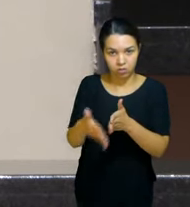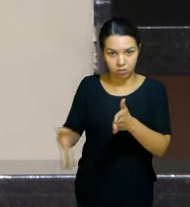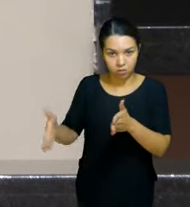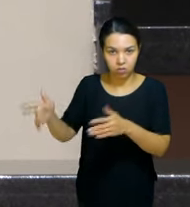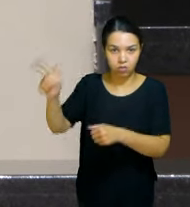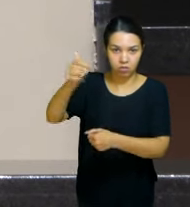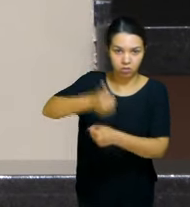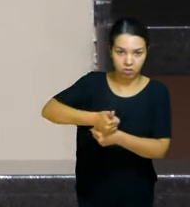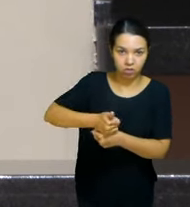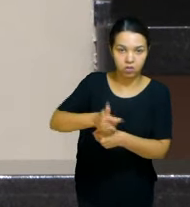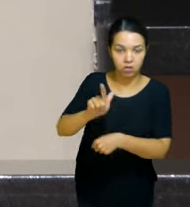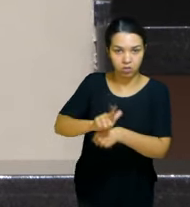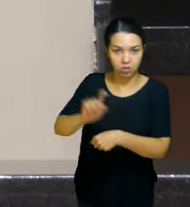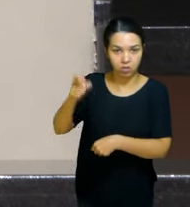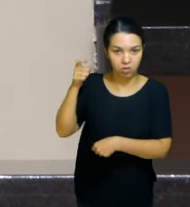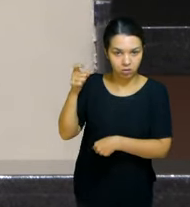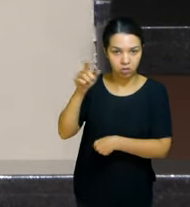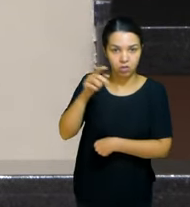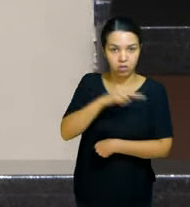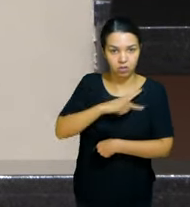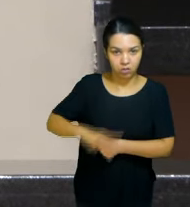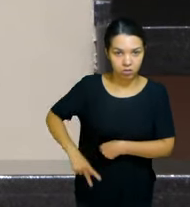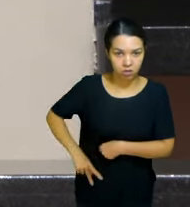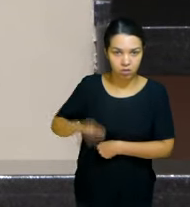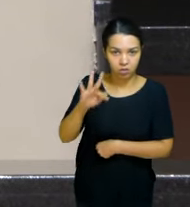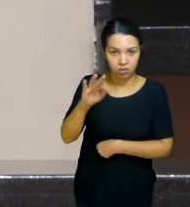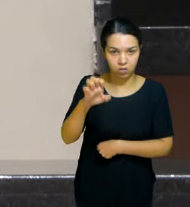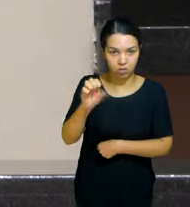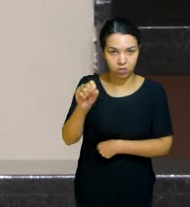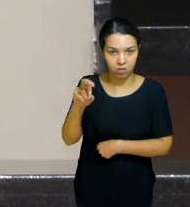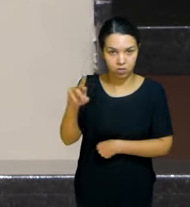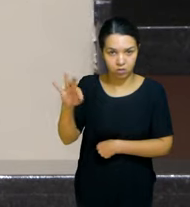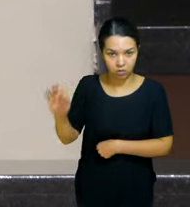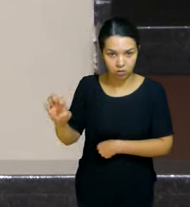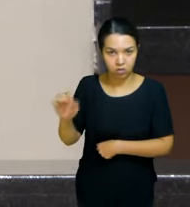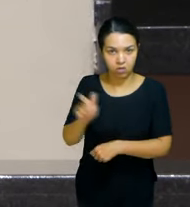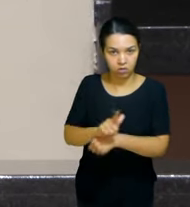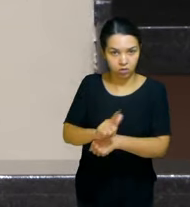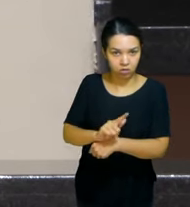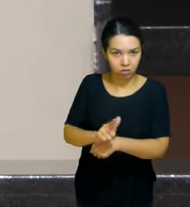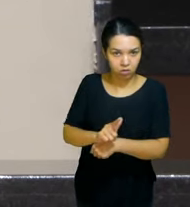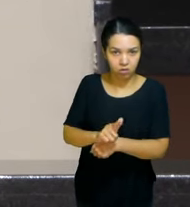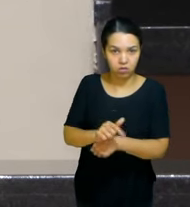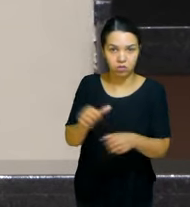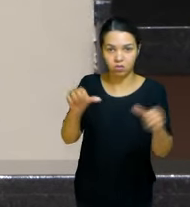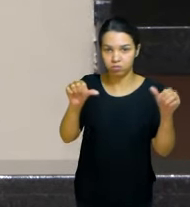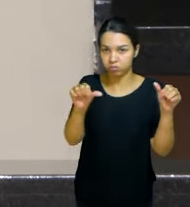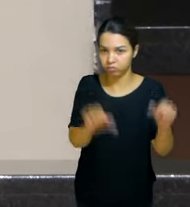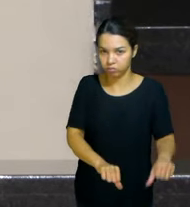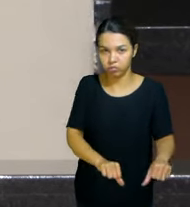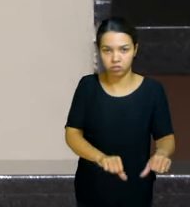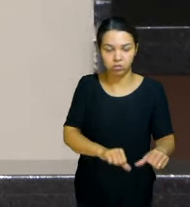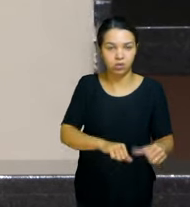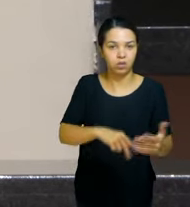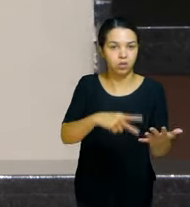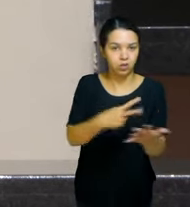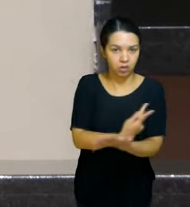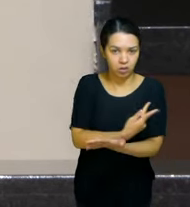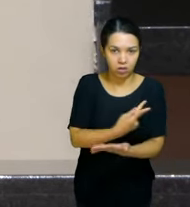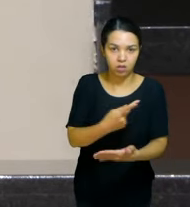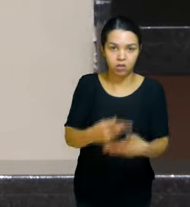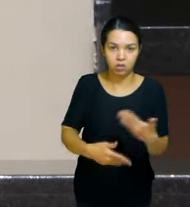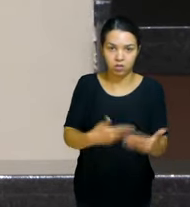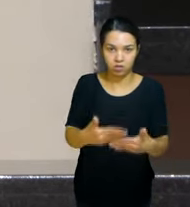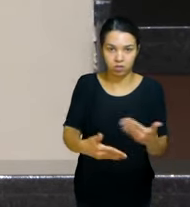gestão o ex-presidente da FESPORT. Infelizmente, uma gestão, uma catástrofe, com muitos erros. Não é a questão